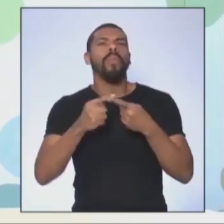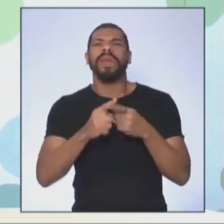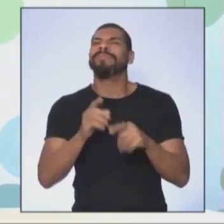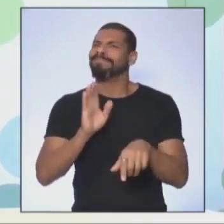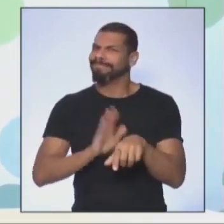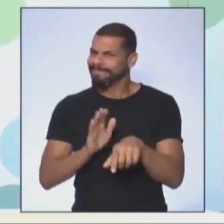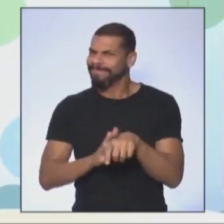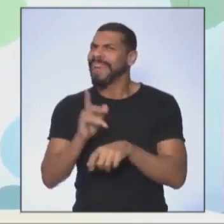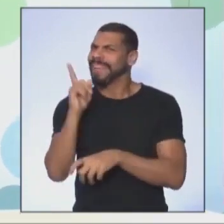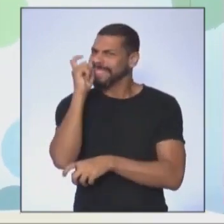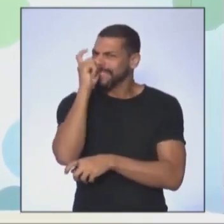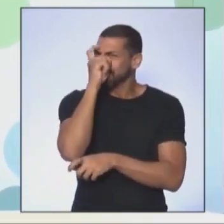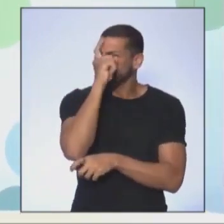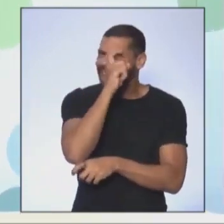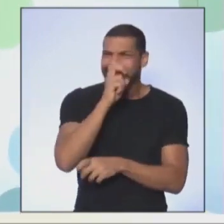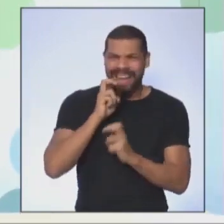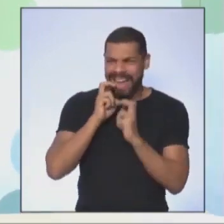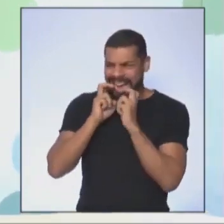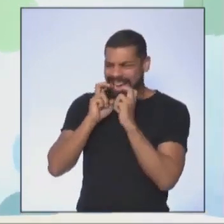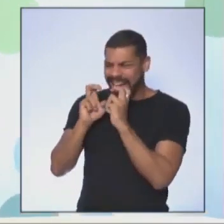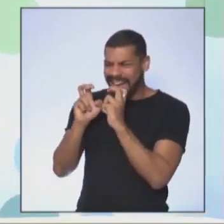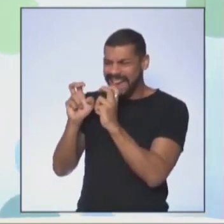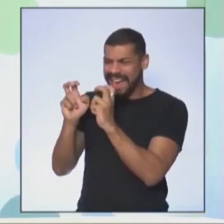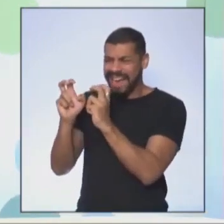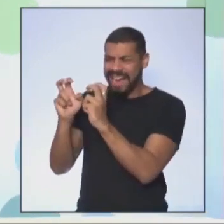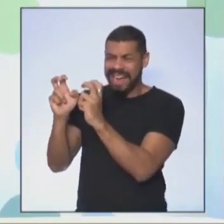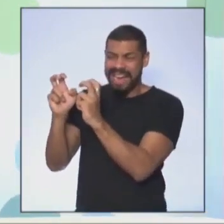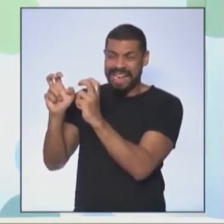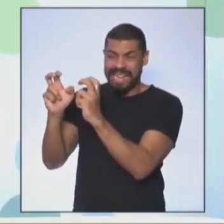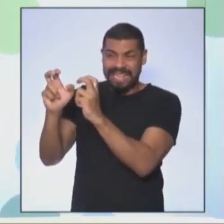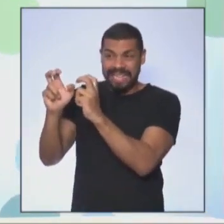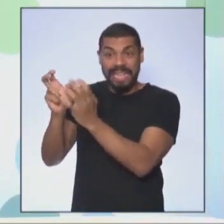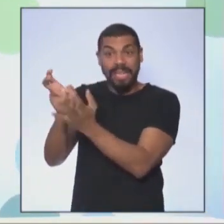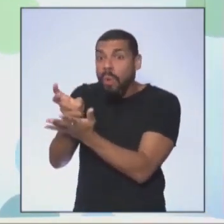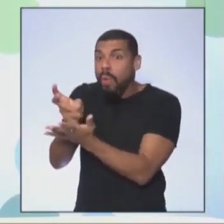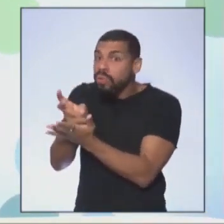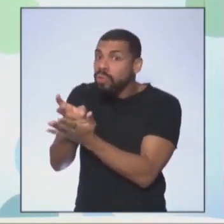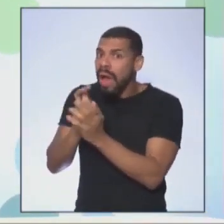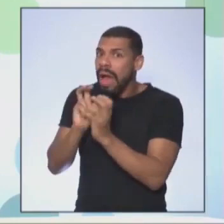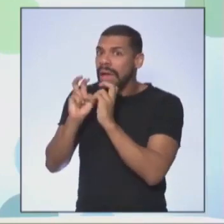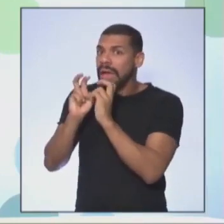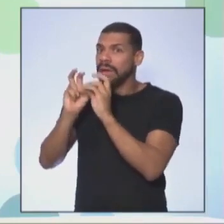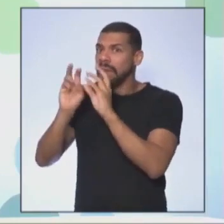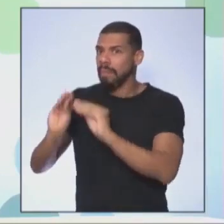uma frequência específica e não basta chegar nela. Você tem que manter essa frequência.